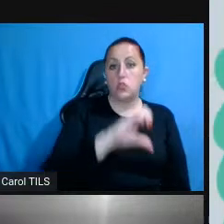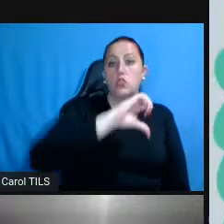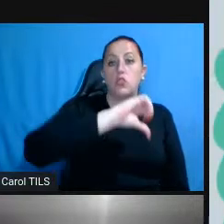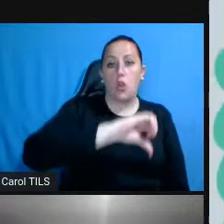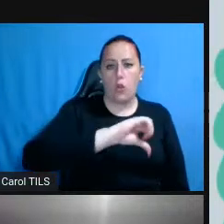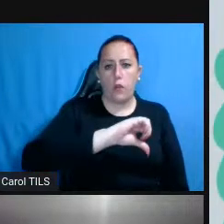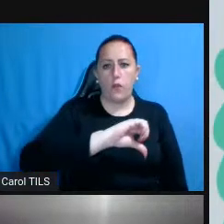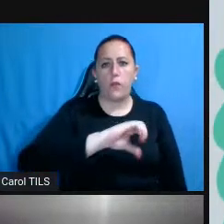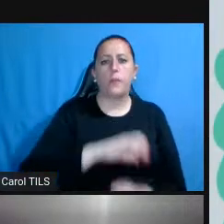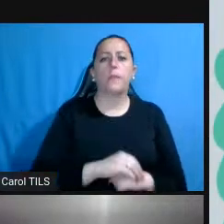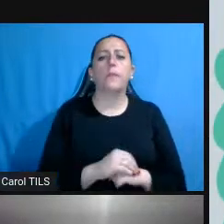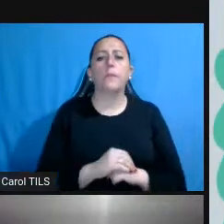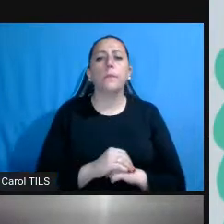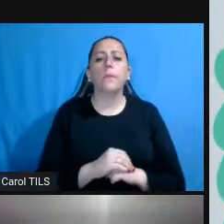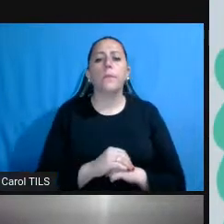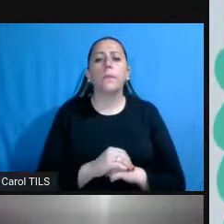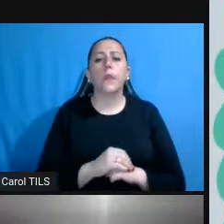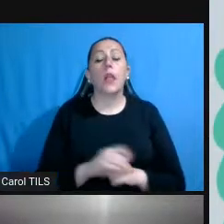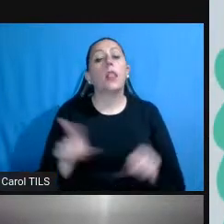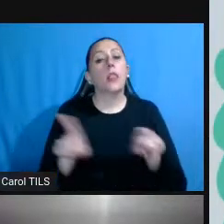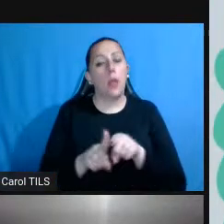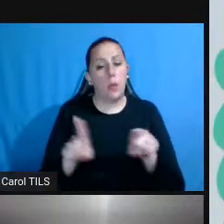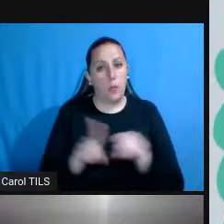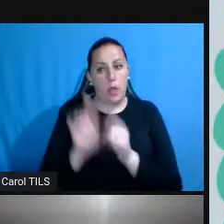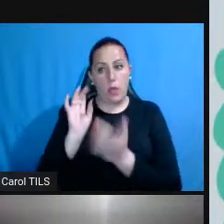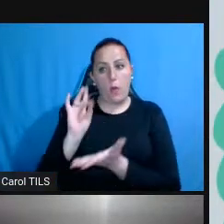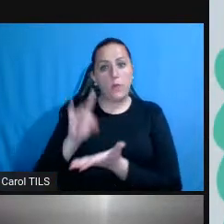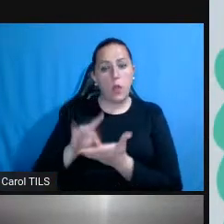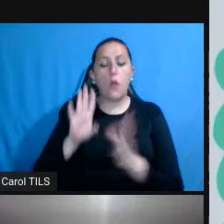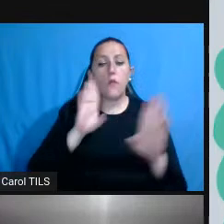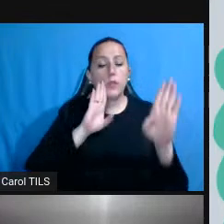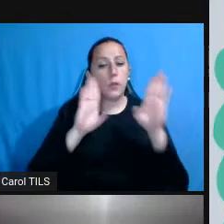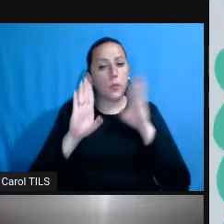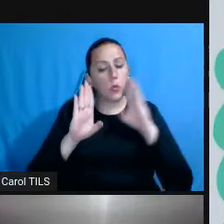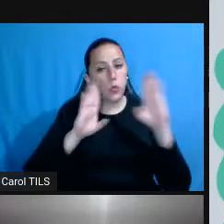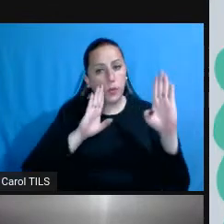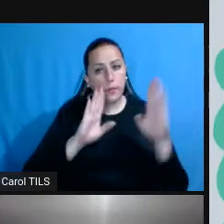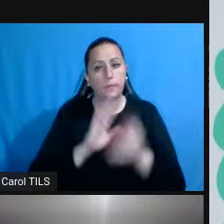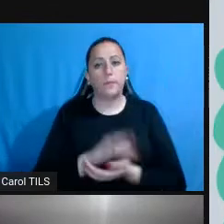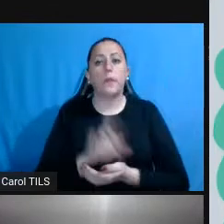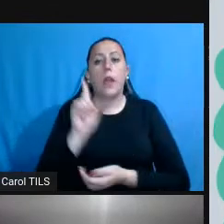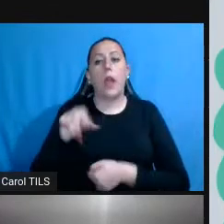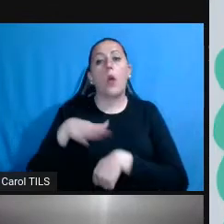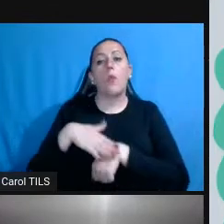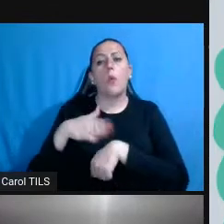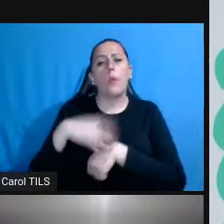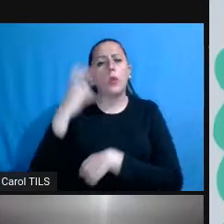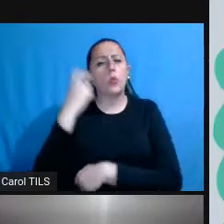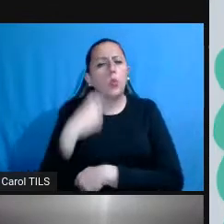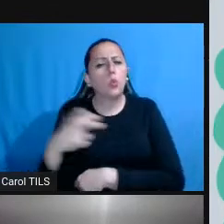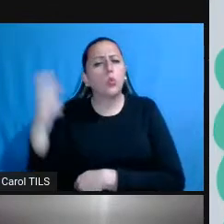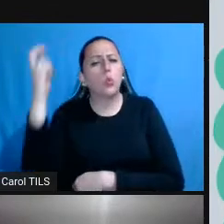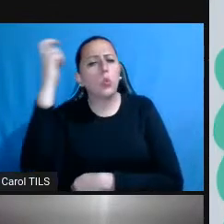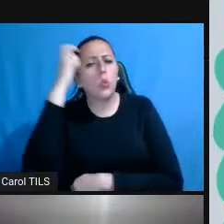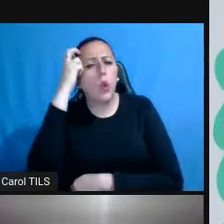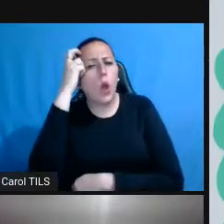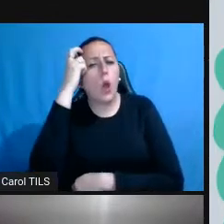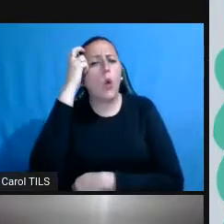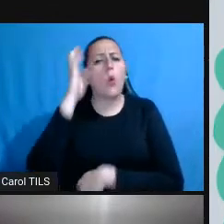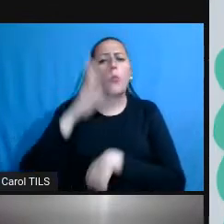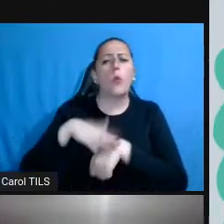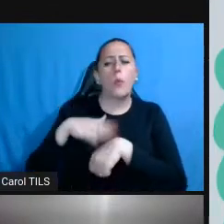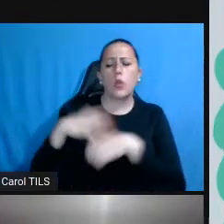campus do Facebook. Tá? Então, é um momento cultural desse momento de